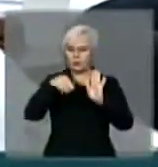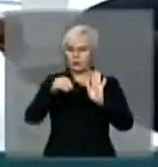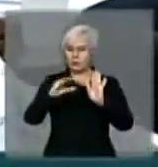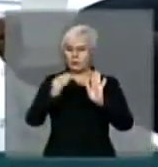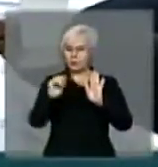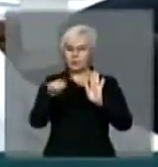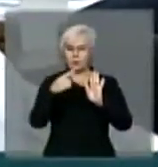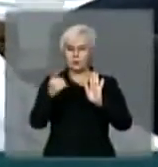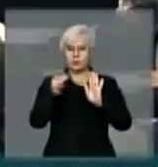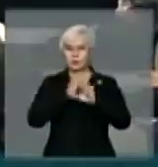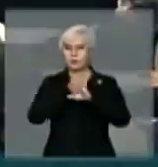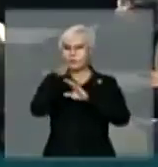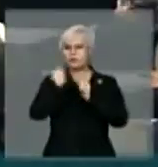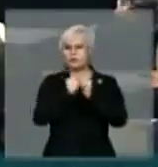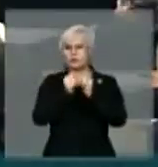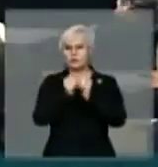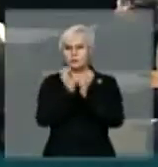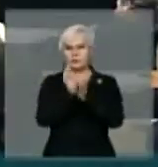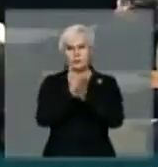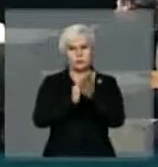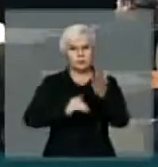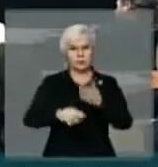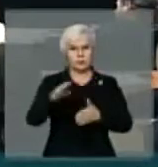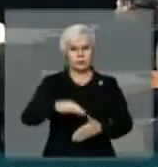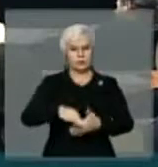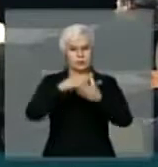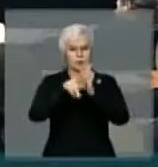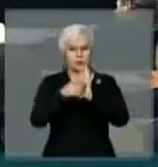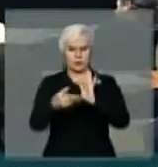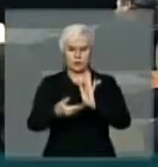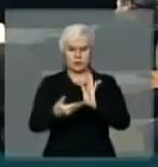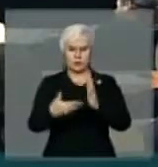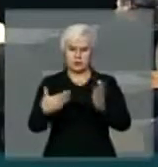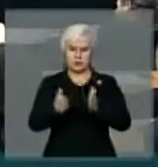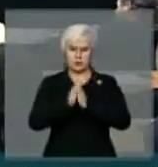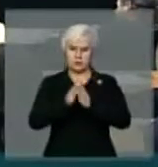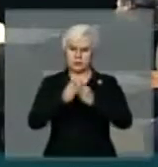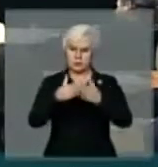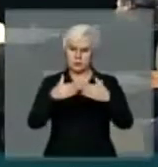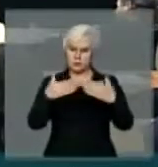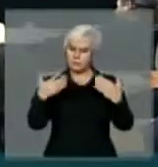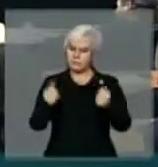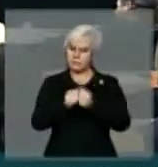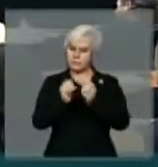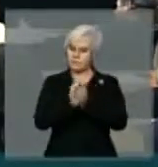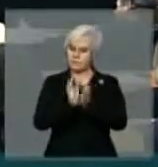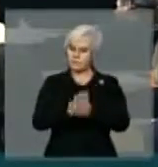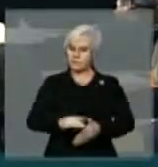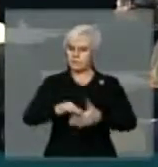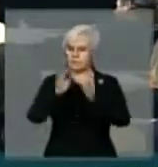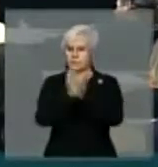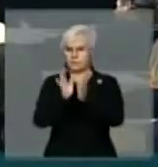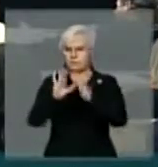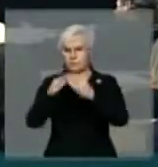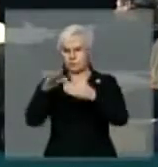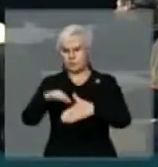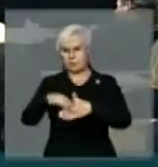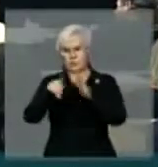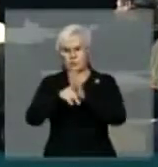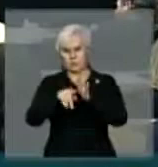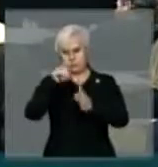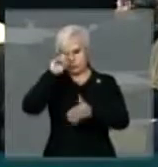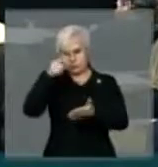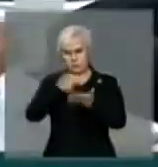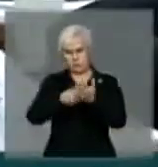é ir às lideranças, que são as lideranças que definem a dinâmica dessa casa. É o império dos líderes, do colégio de líderes, é a ditadura do colégio de